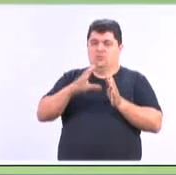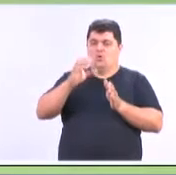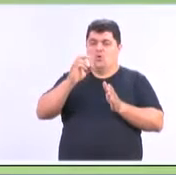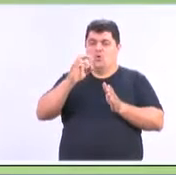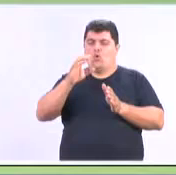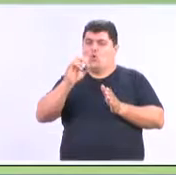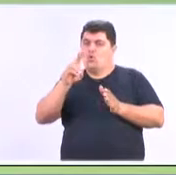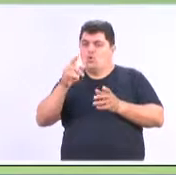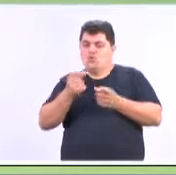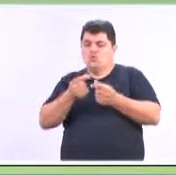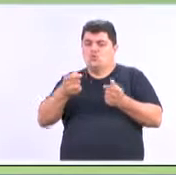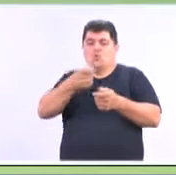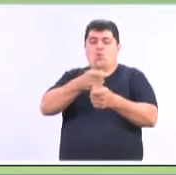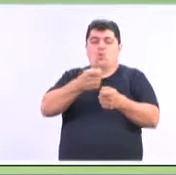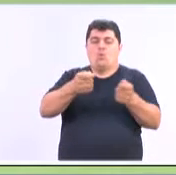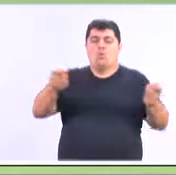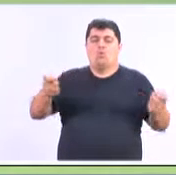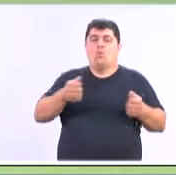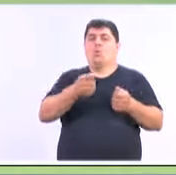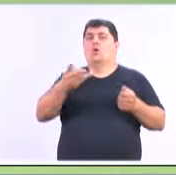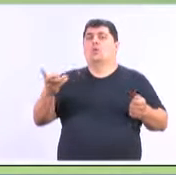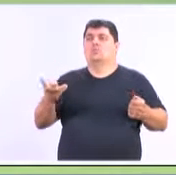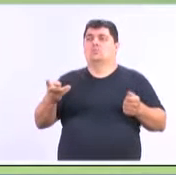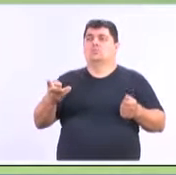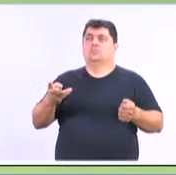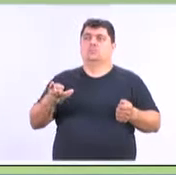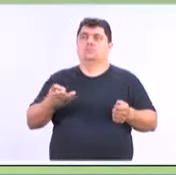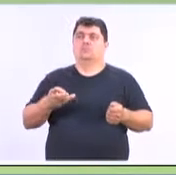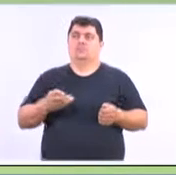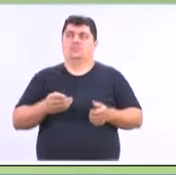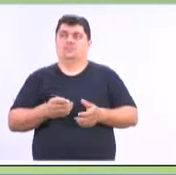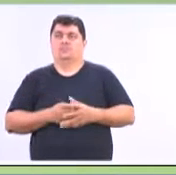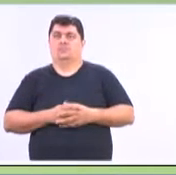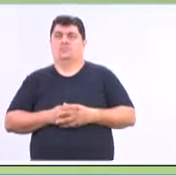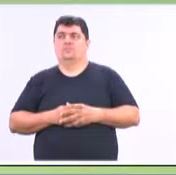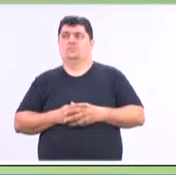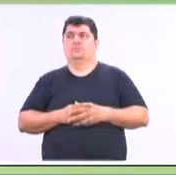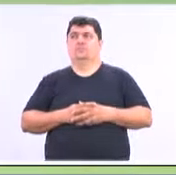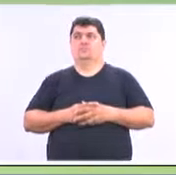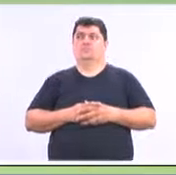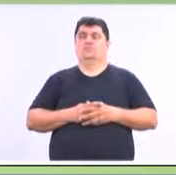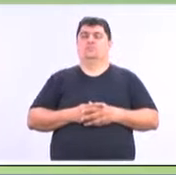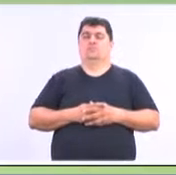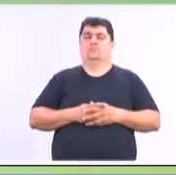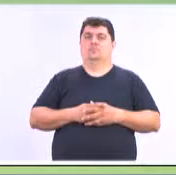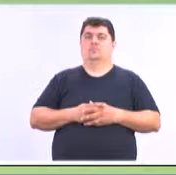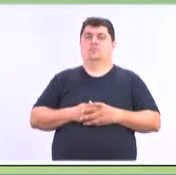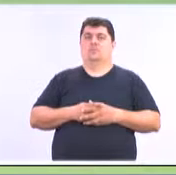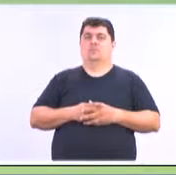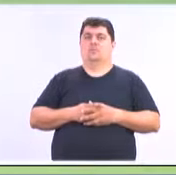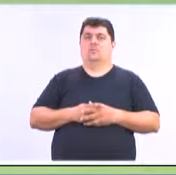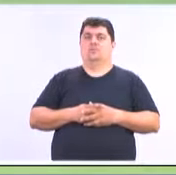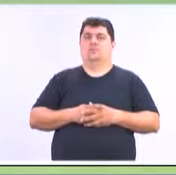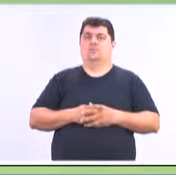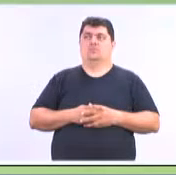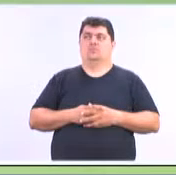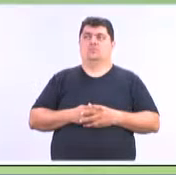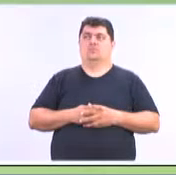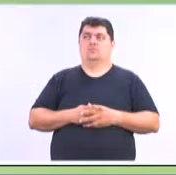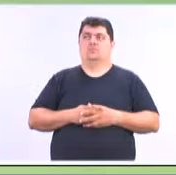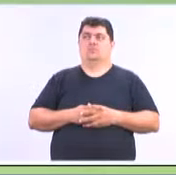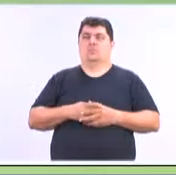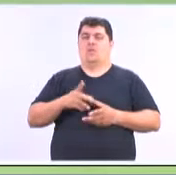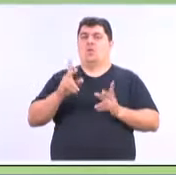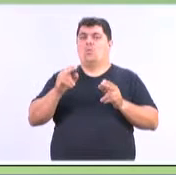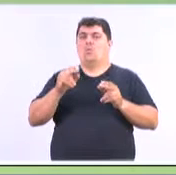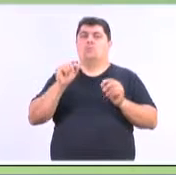custos das vendas, se a gente pensar nisso, a gente está pensando na DRE, custos das vendas, eu